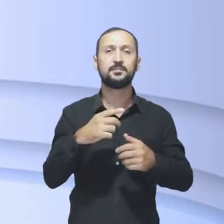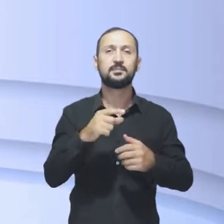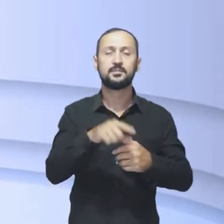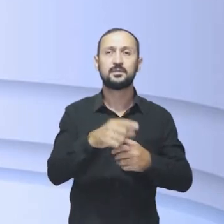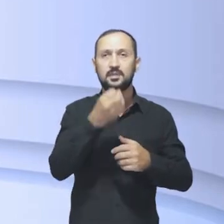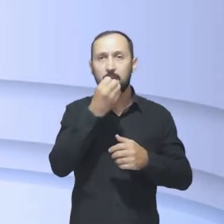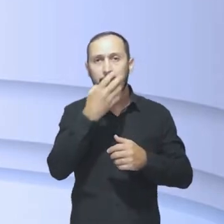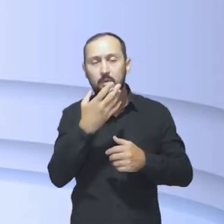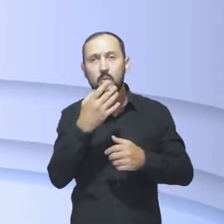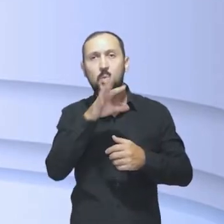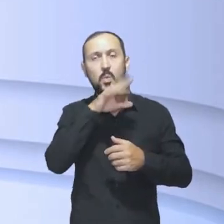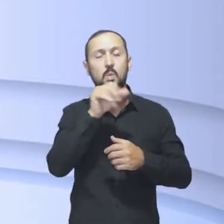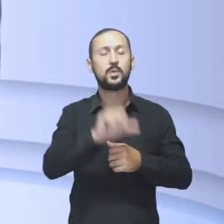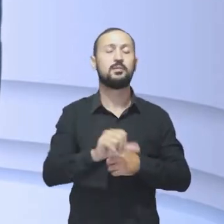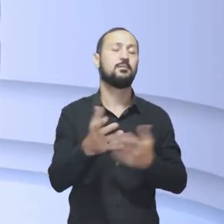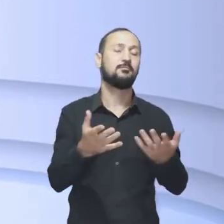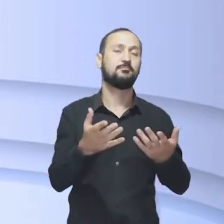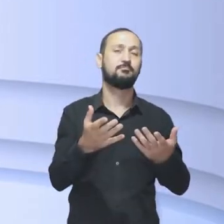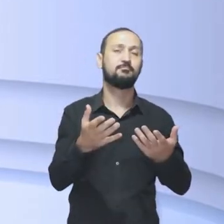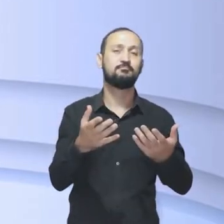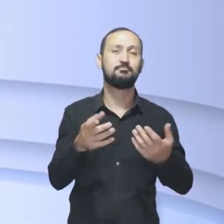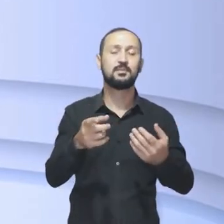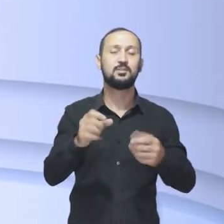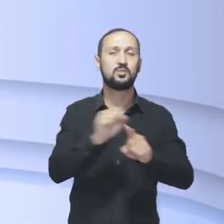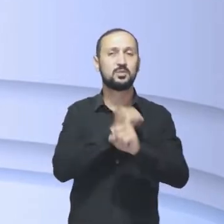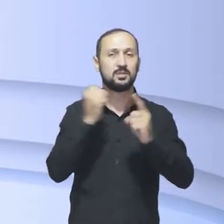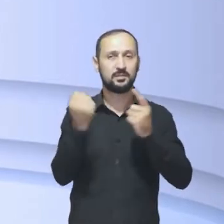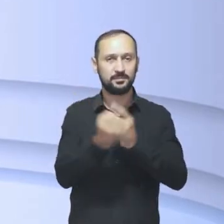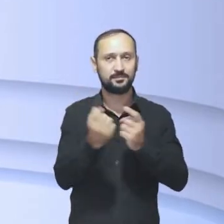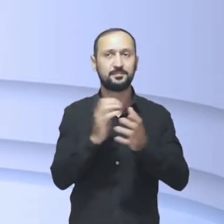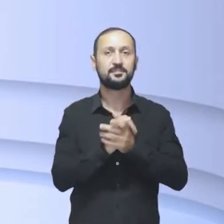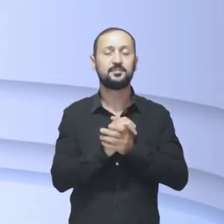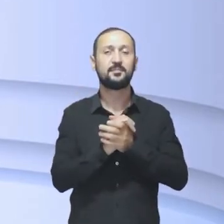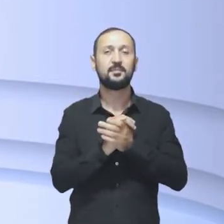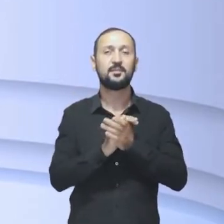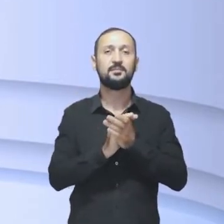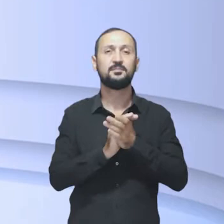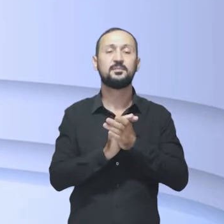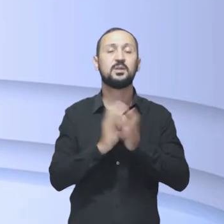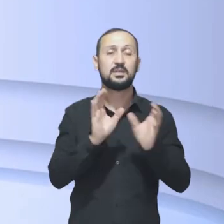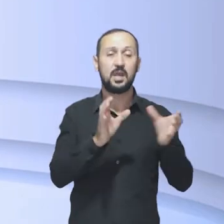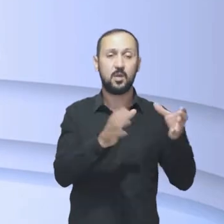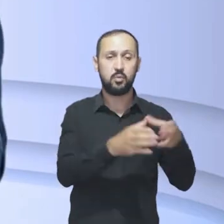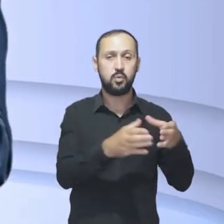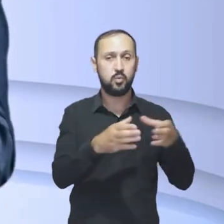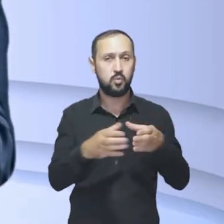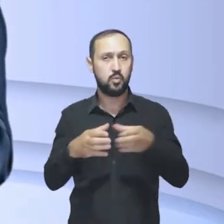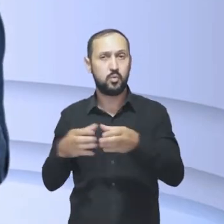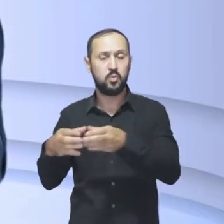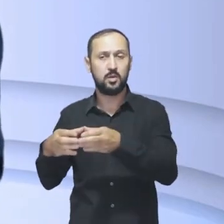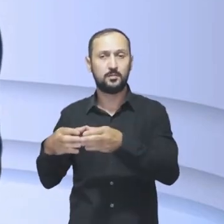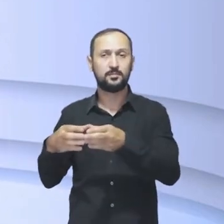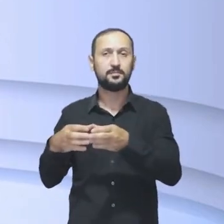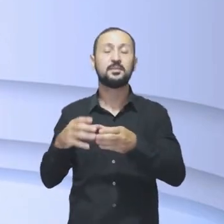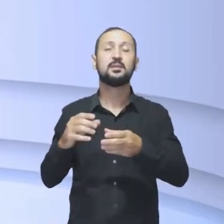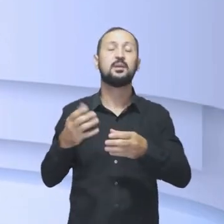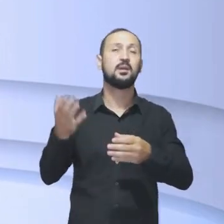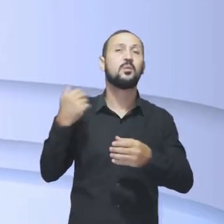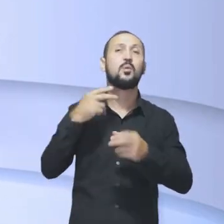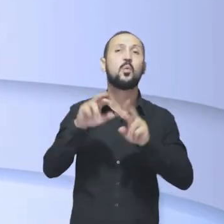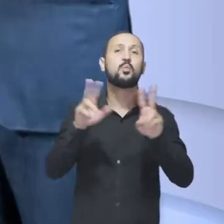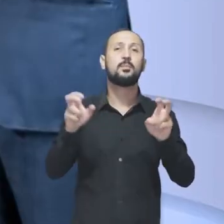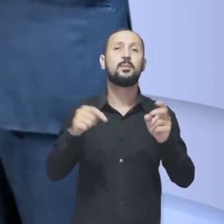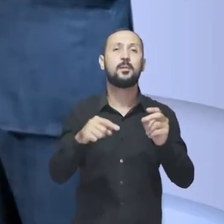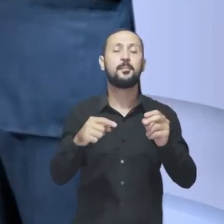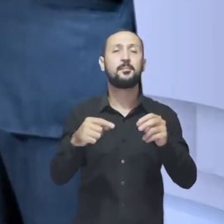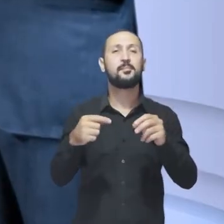do objeto do projeto, vai passar pela Comissão de Saúde, ou pela Comissão de Educação, ou pela Comissão de Finanças e Orçamento, e assim por